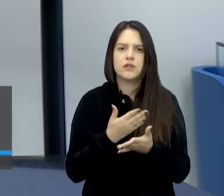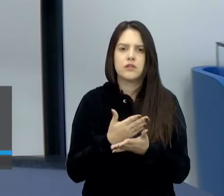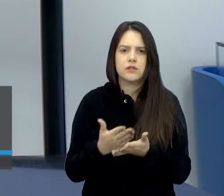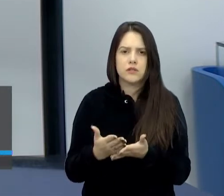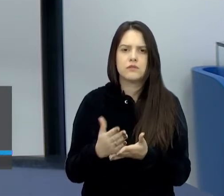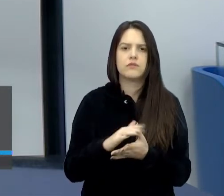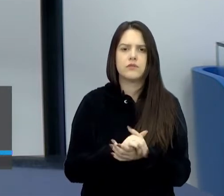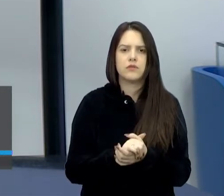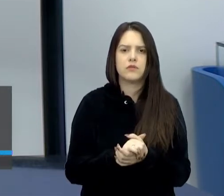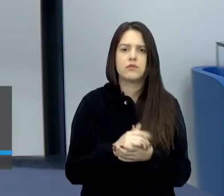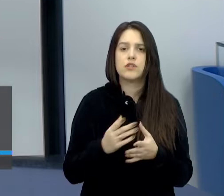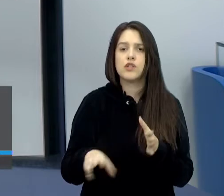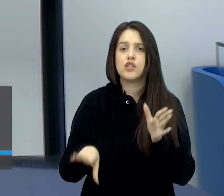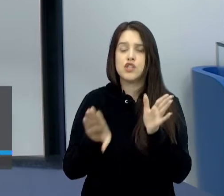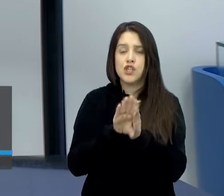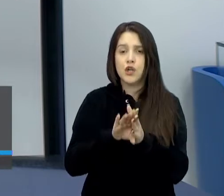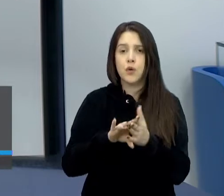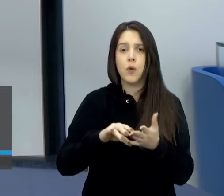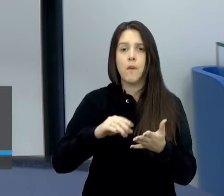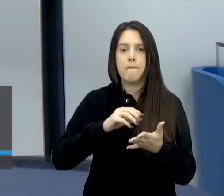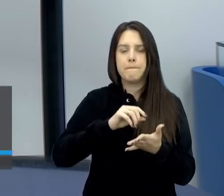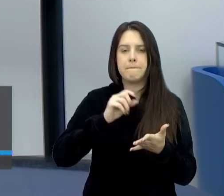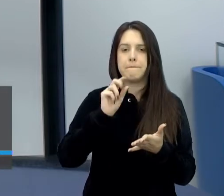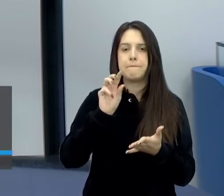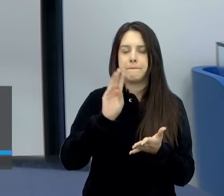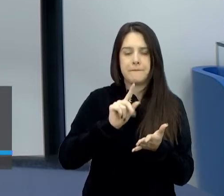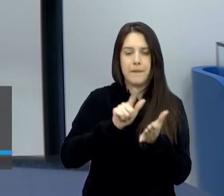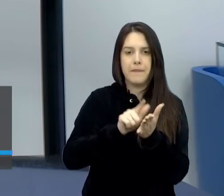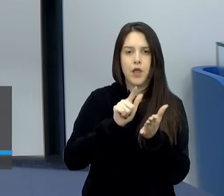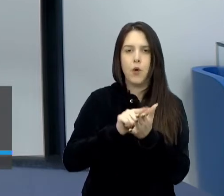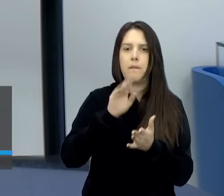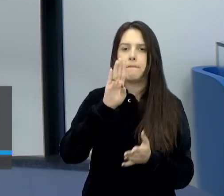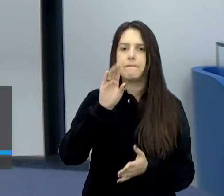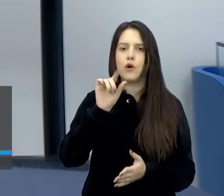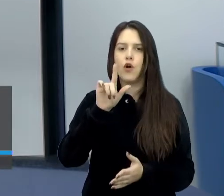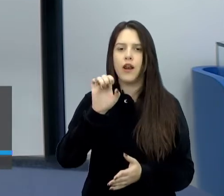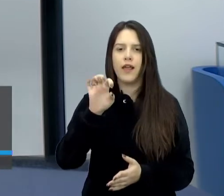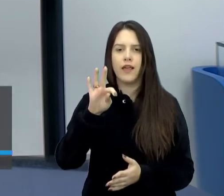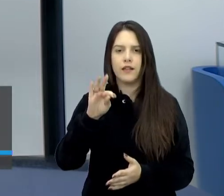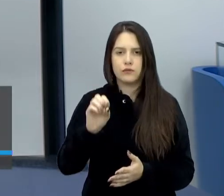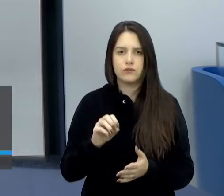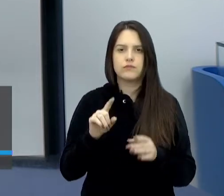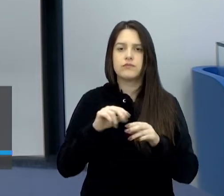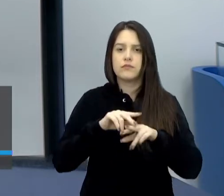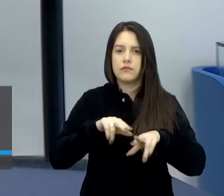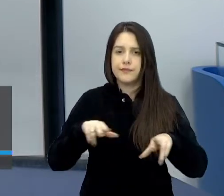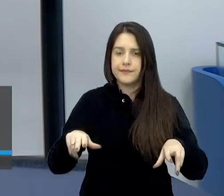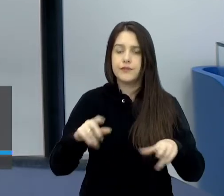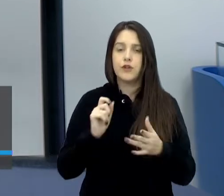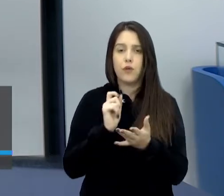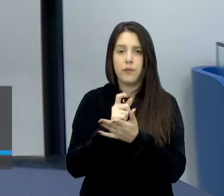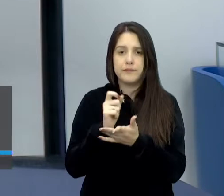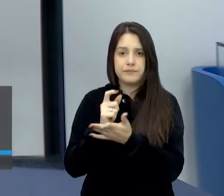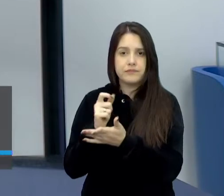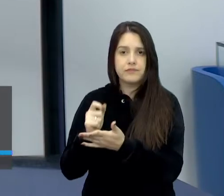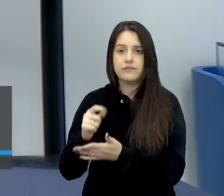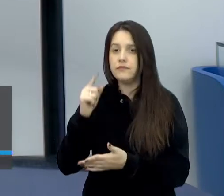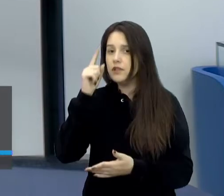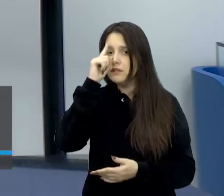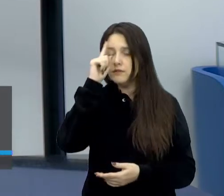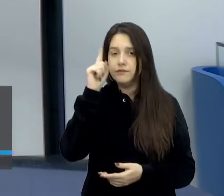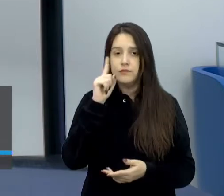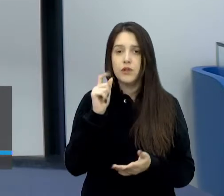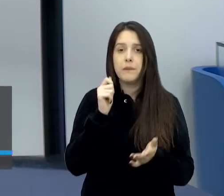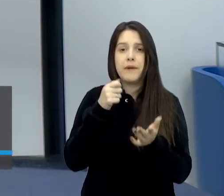redes que chegam os boletos, mas os boletos chegam. E por que os boletos chegam? Quando a gente foi fazer uma compra e a gente não quer pagar com cartão